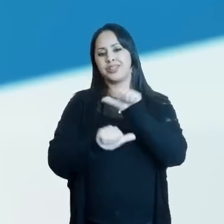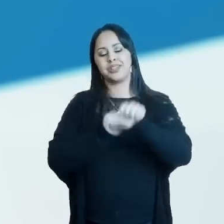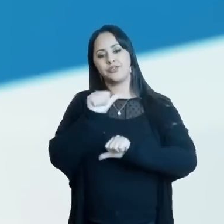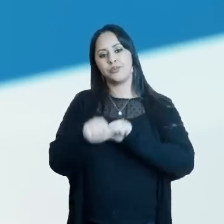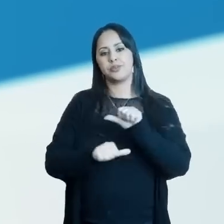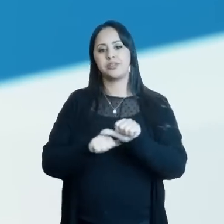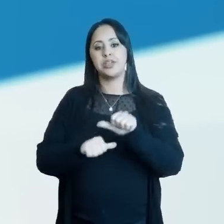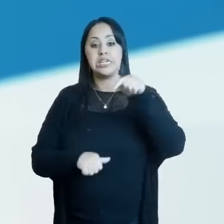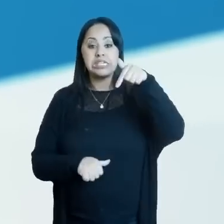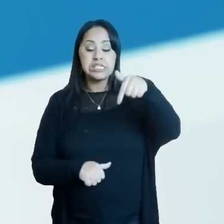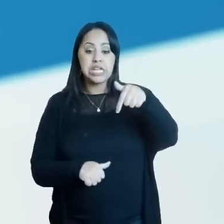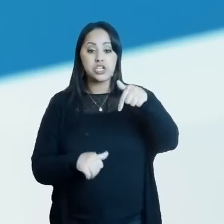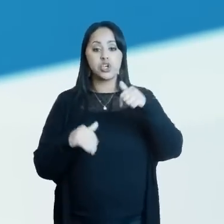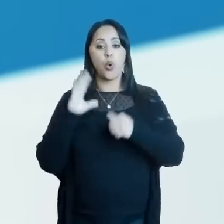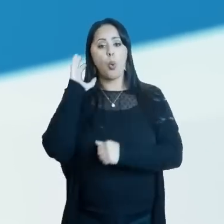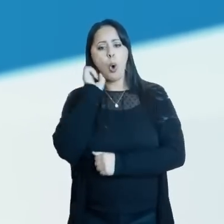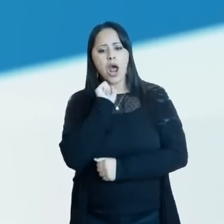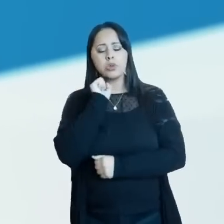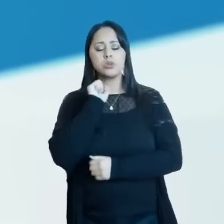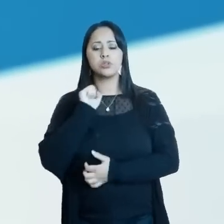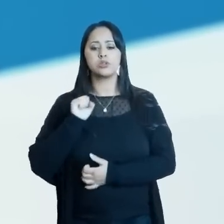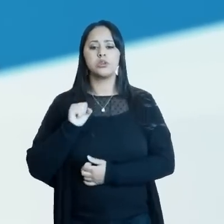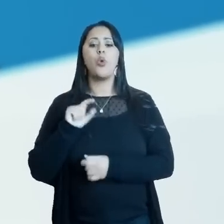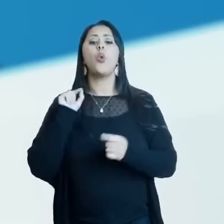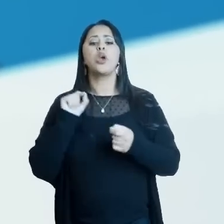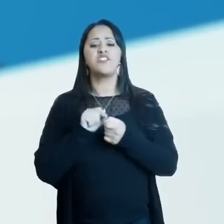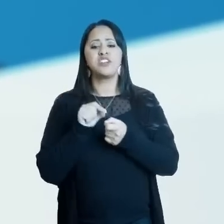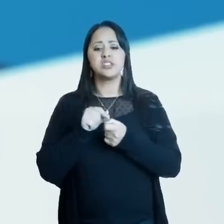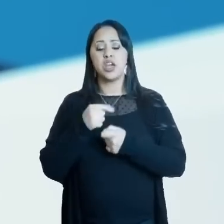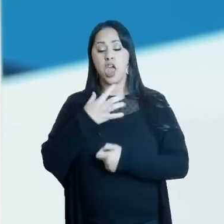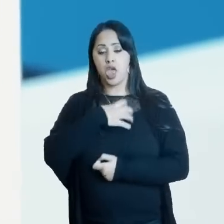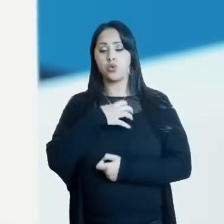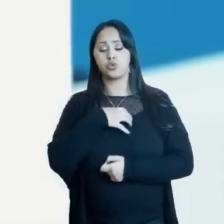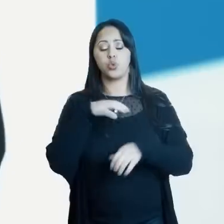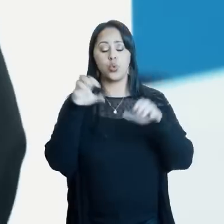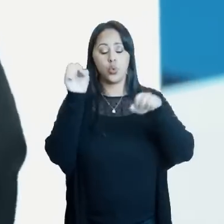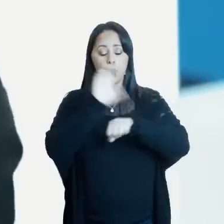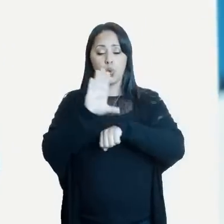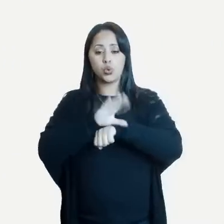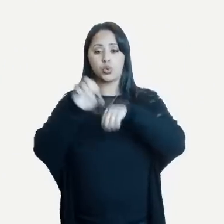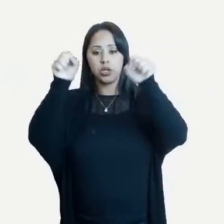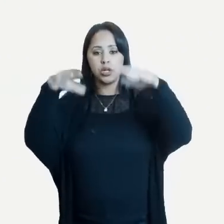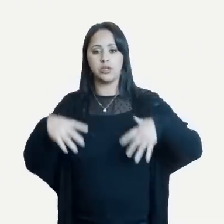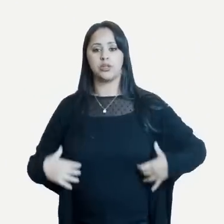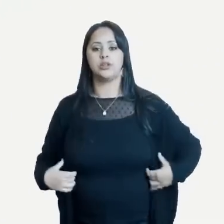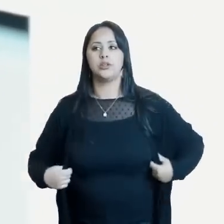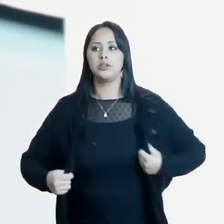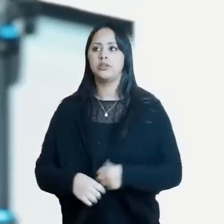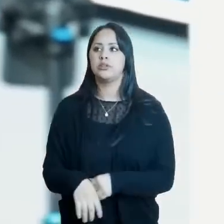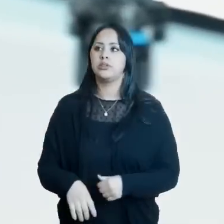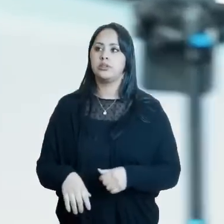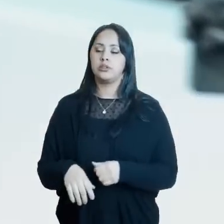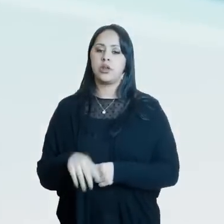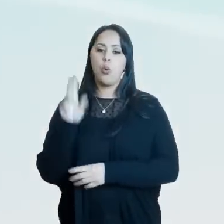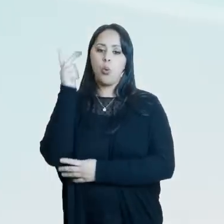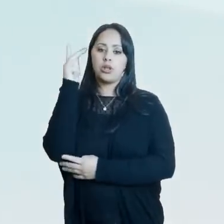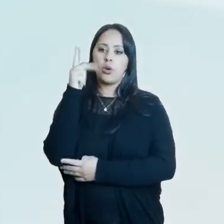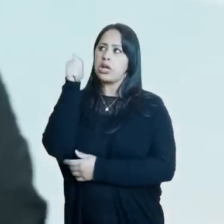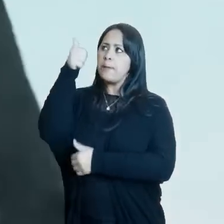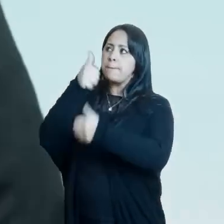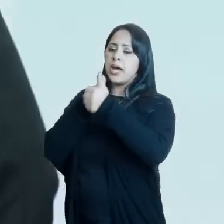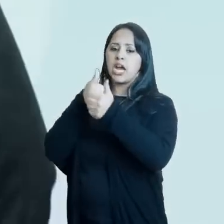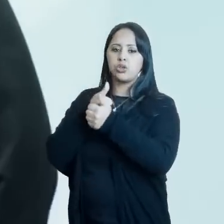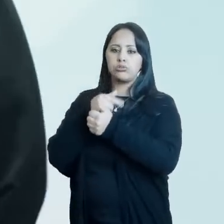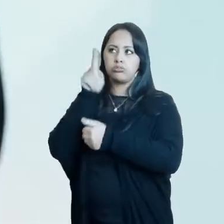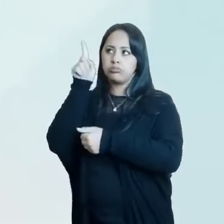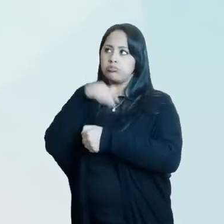em 7 suítes. O que fazer? Sou iluminado. Ele tem uma pousada a 100 metros do Allianz Parque.